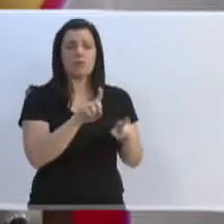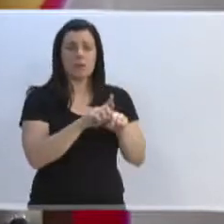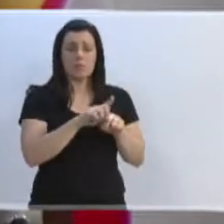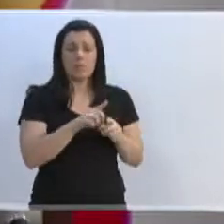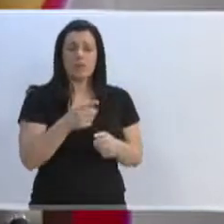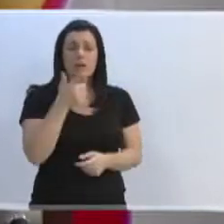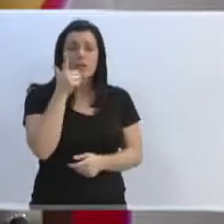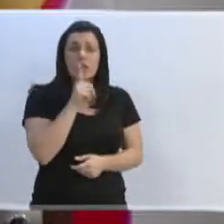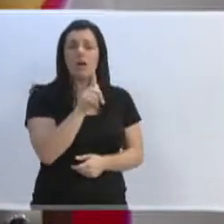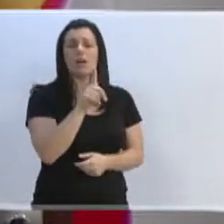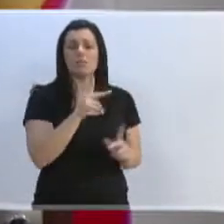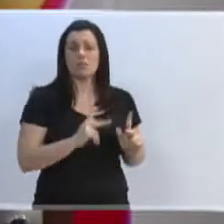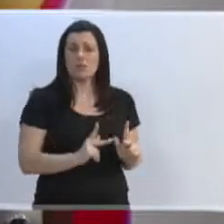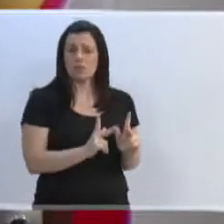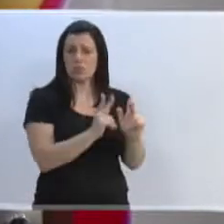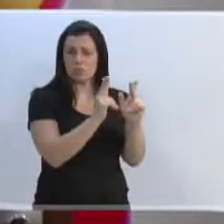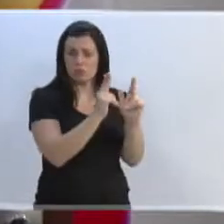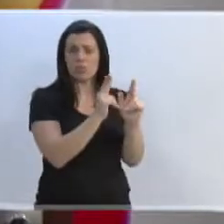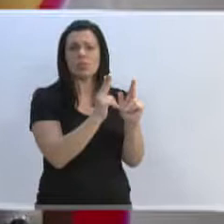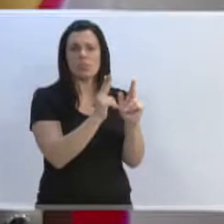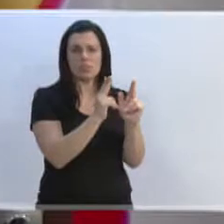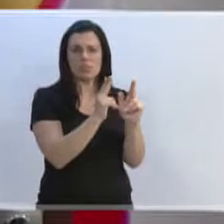contemplada com